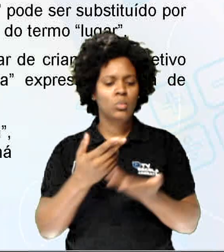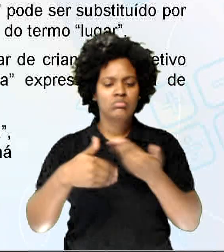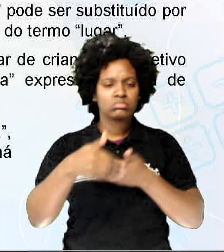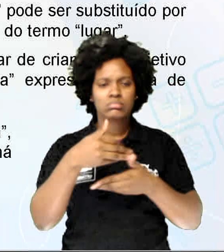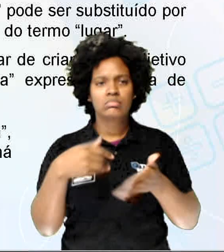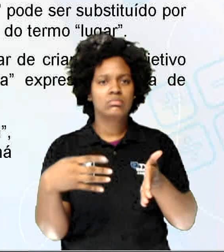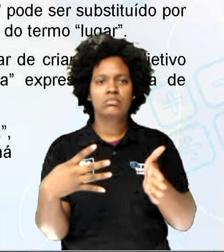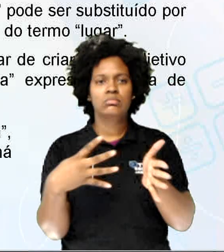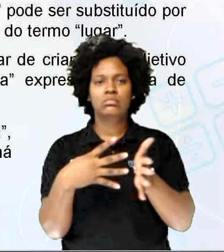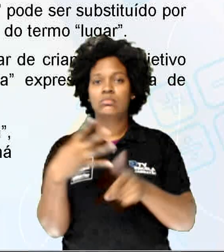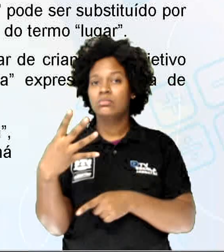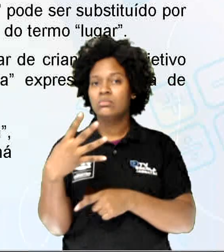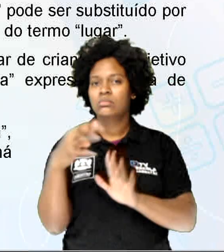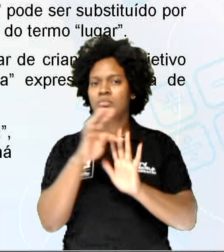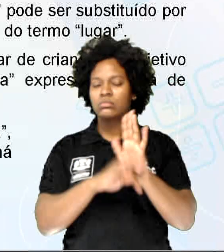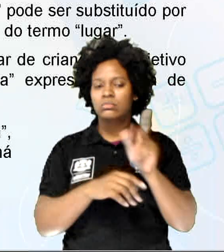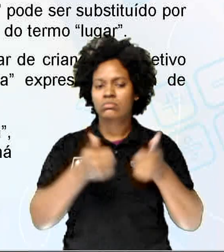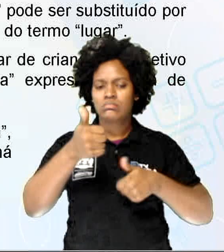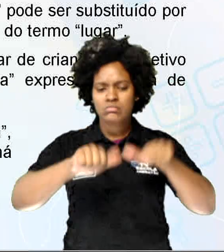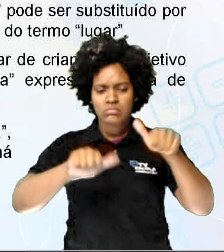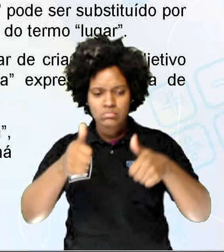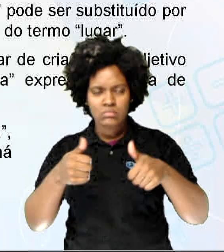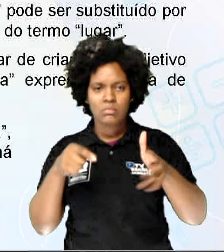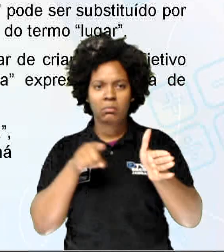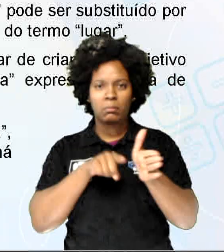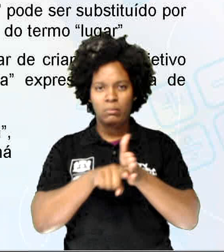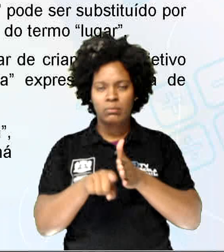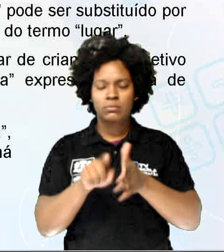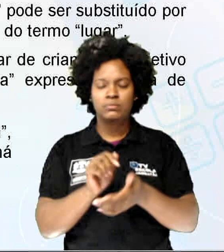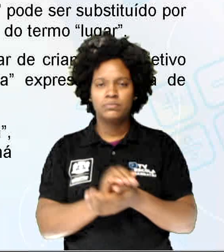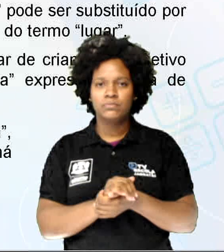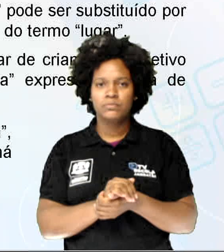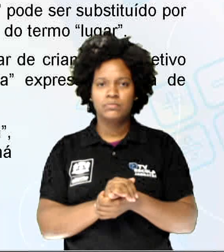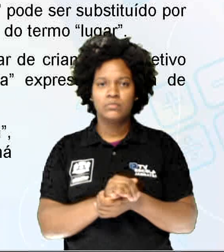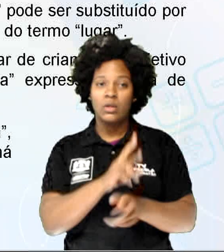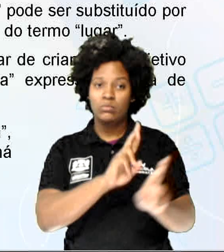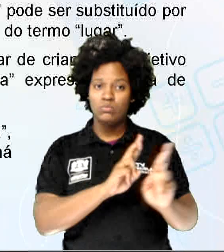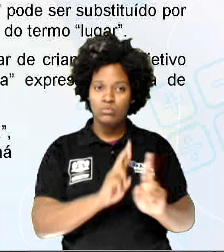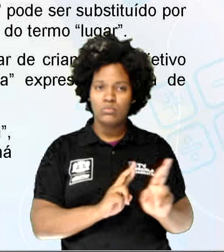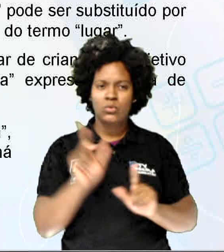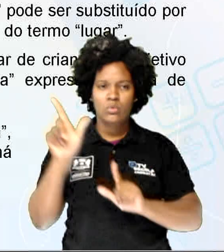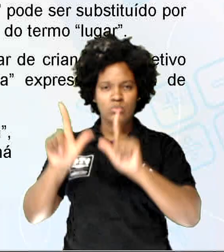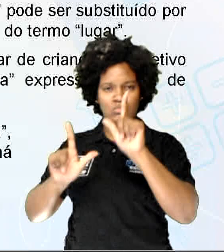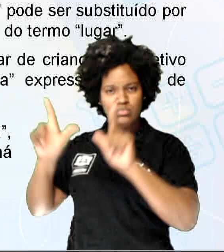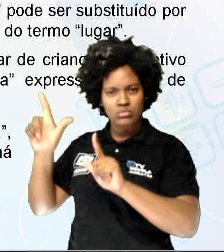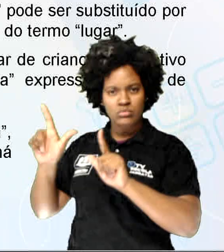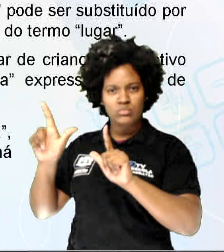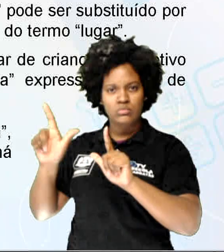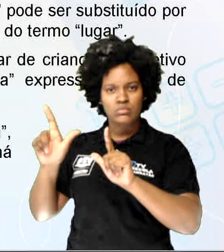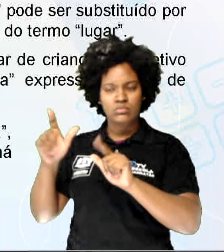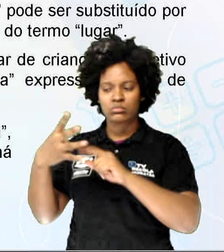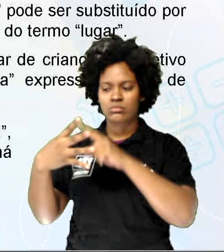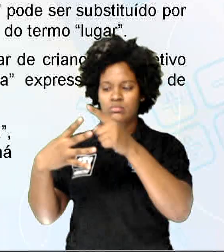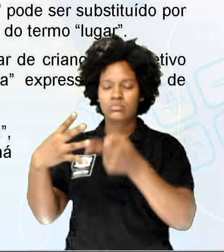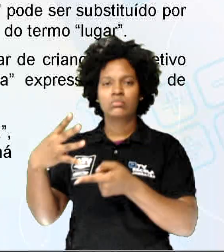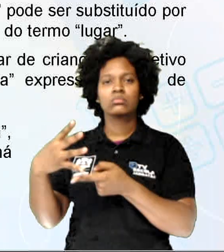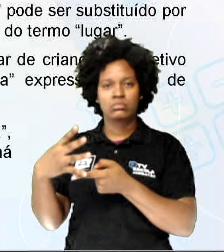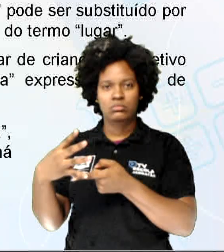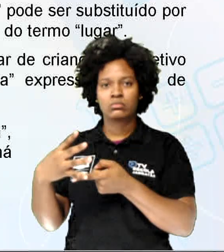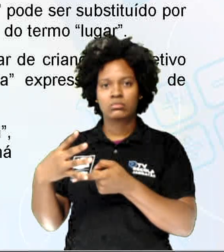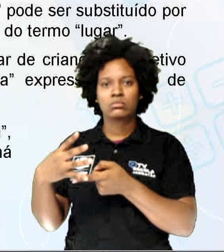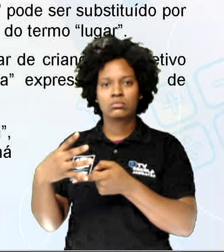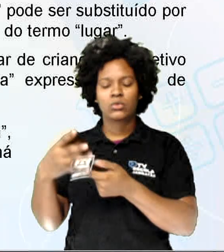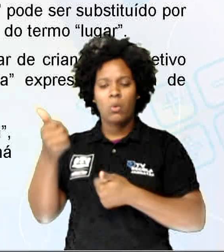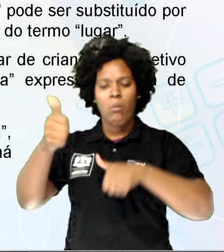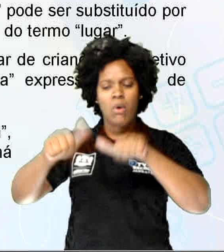4, analise as afirmativas que seguem. Na tela de vocês nós temos aí os 4 itens, né? E a gente